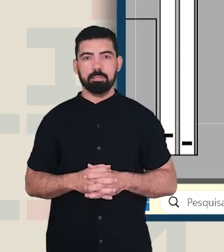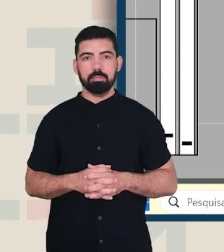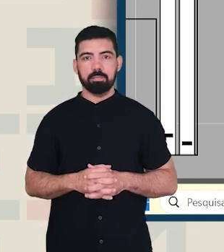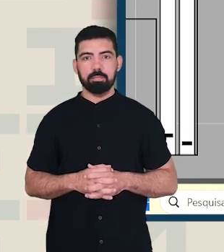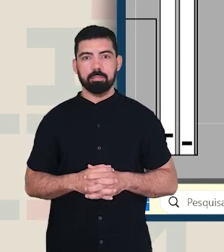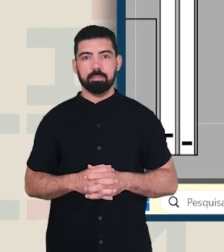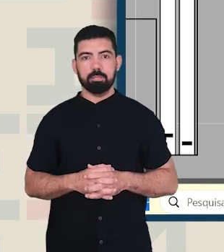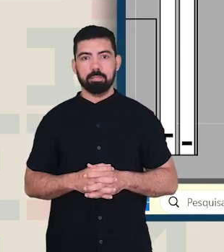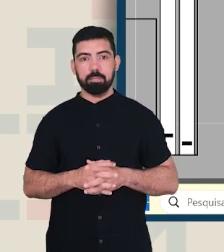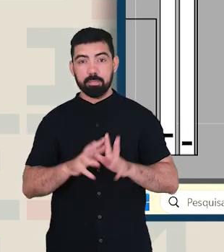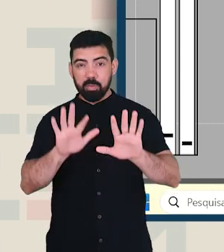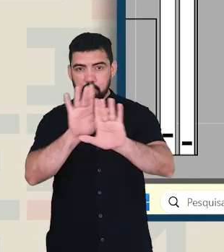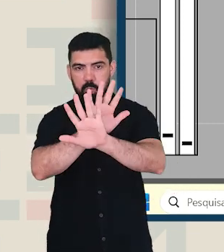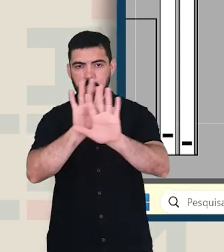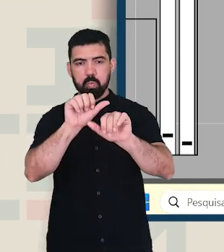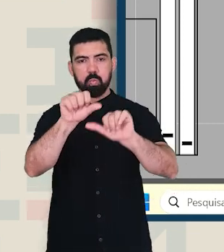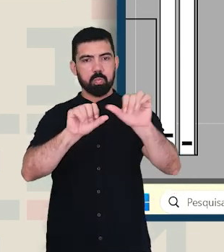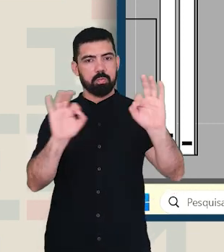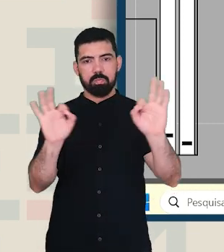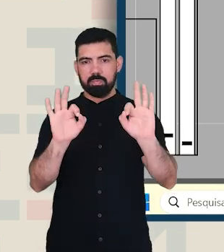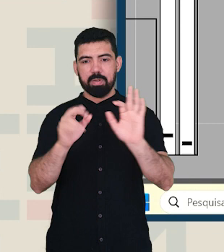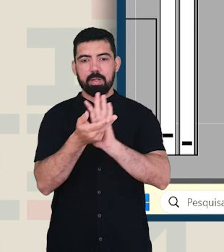O espectro não se modifica em nada.